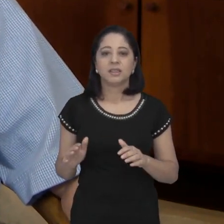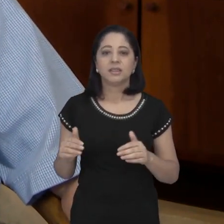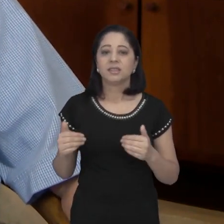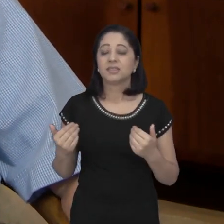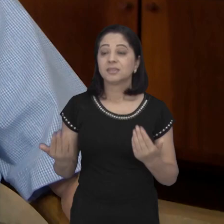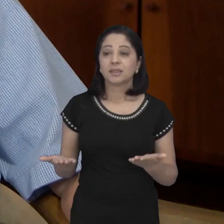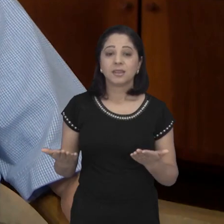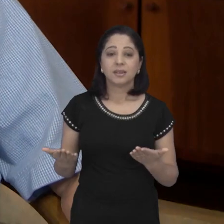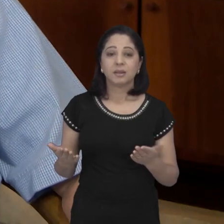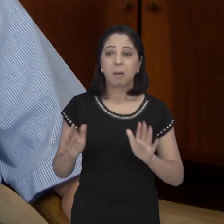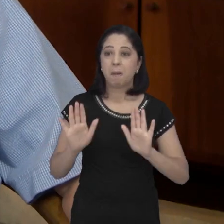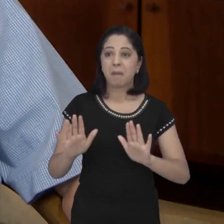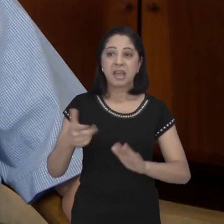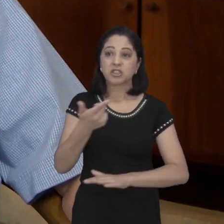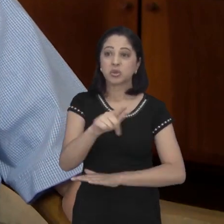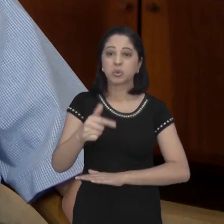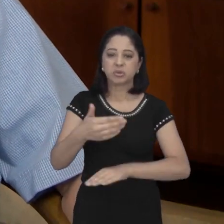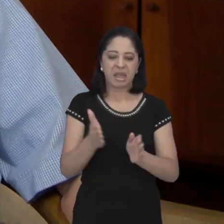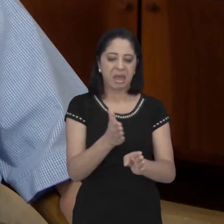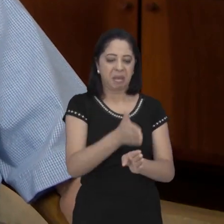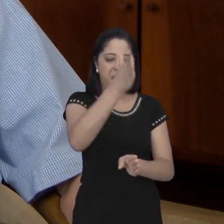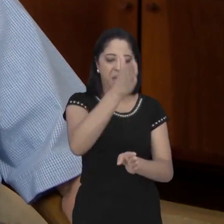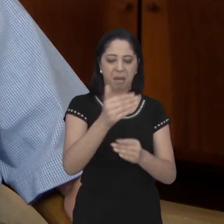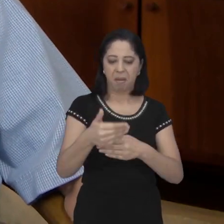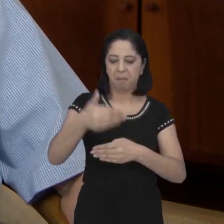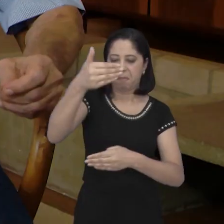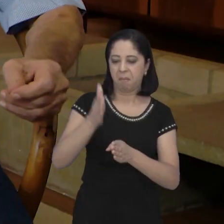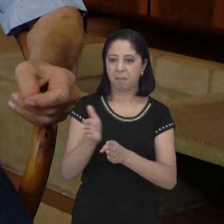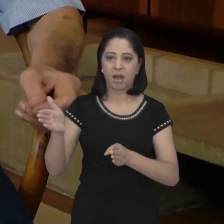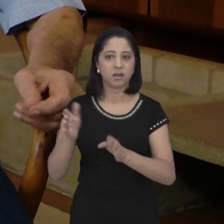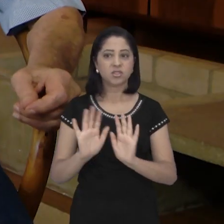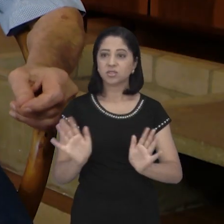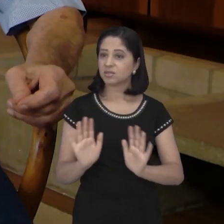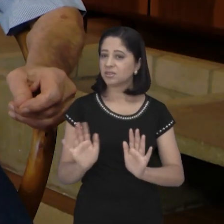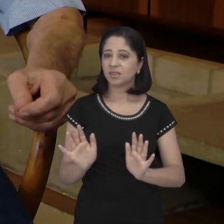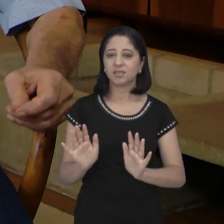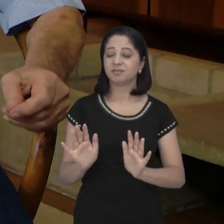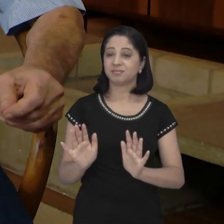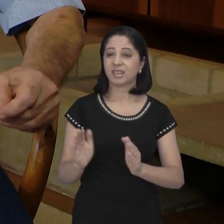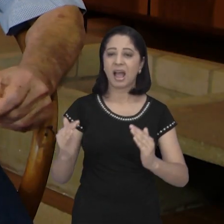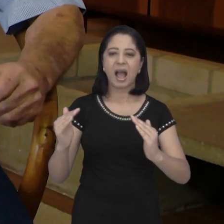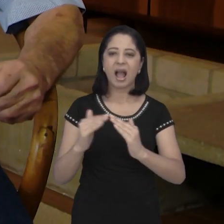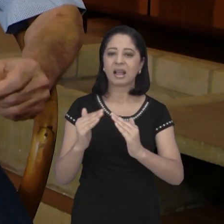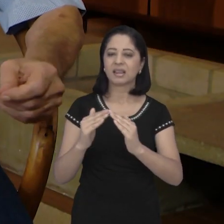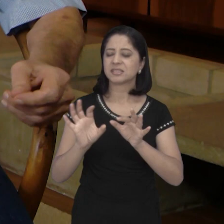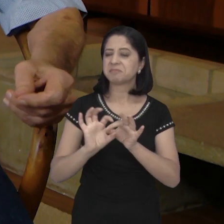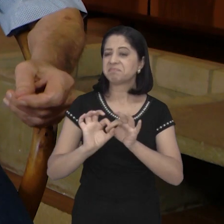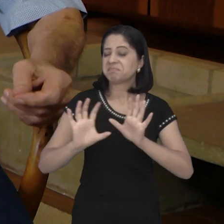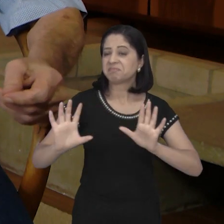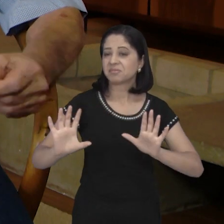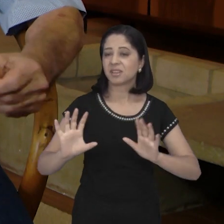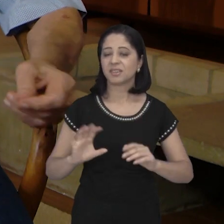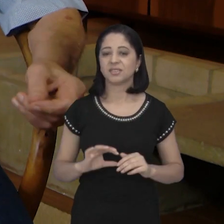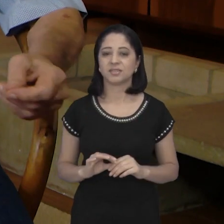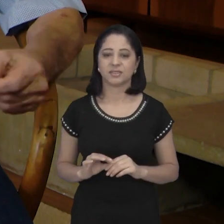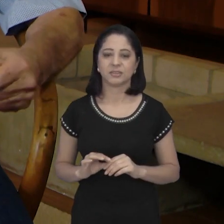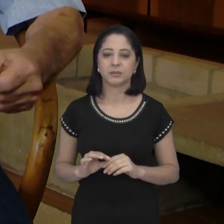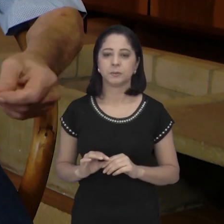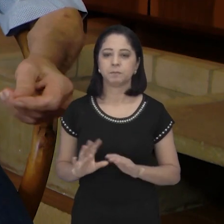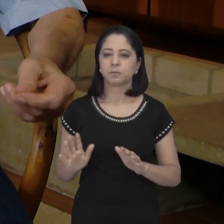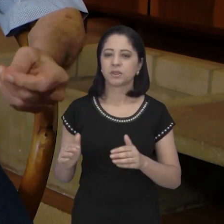país, é você conseguir conviver um pouco com ele, né? Você